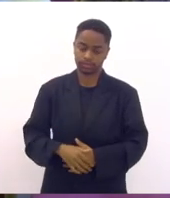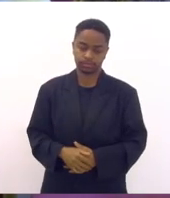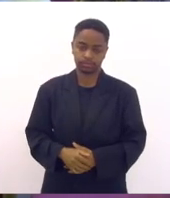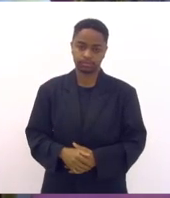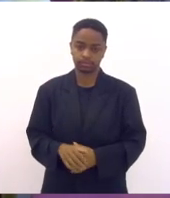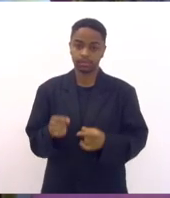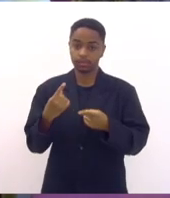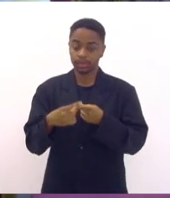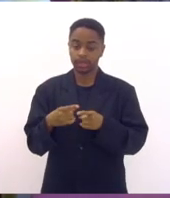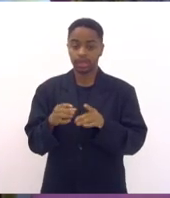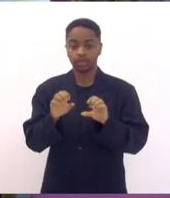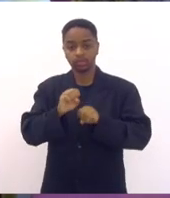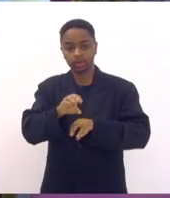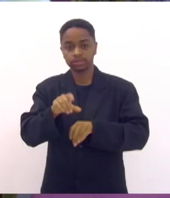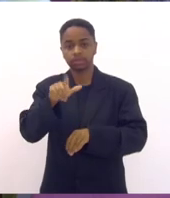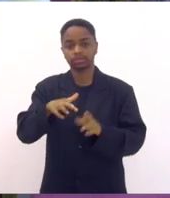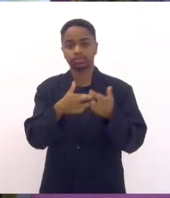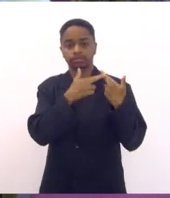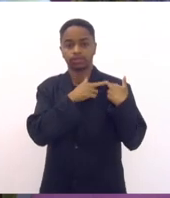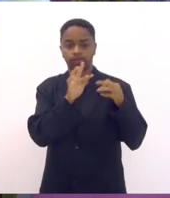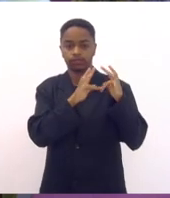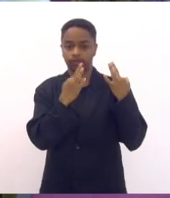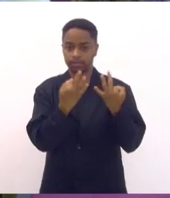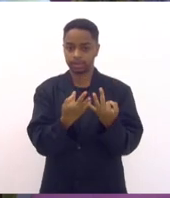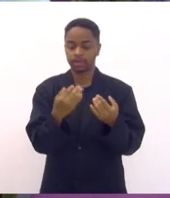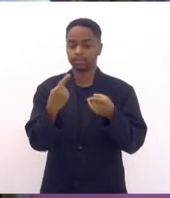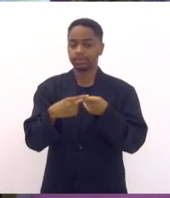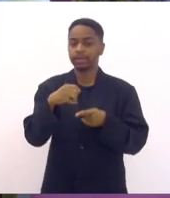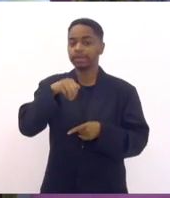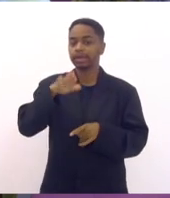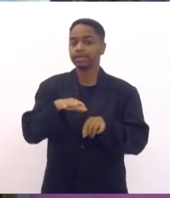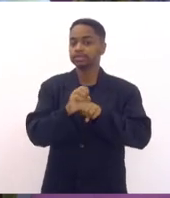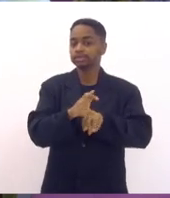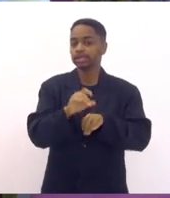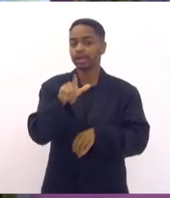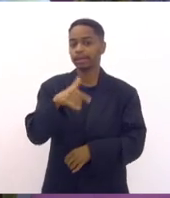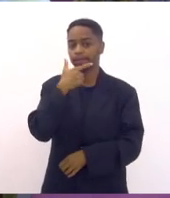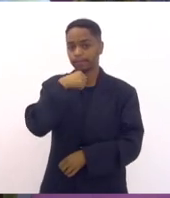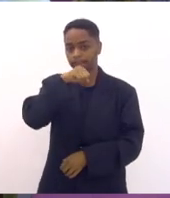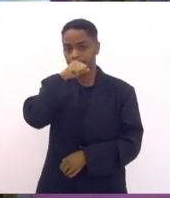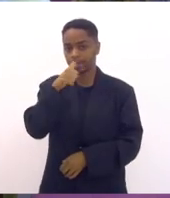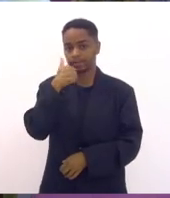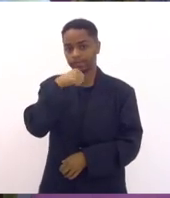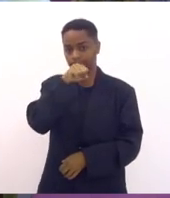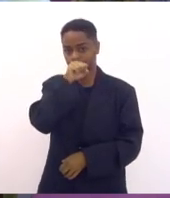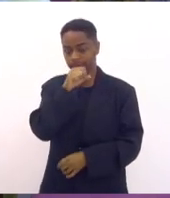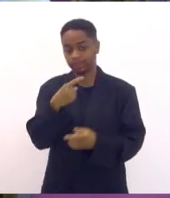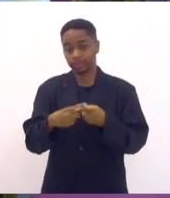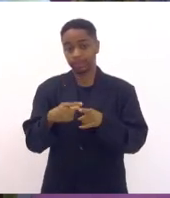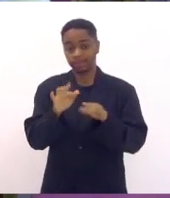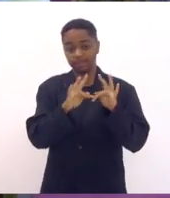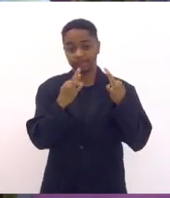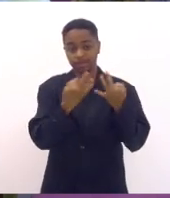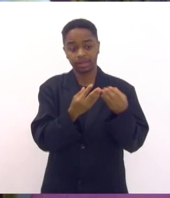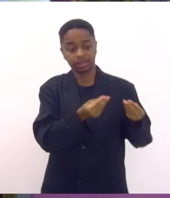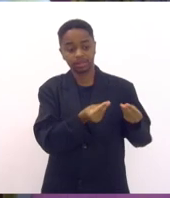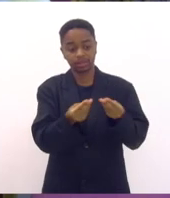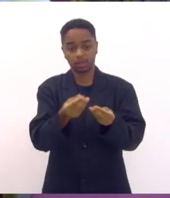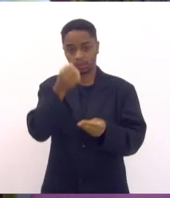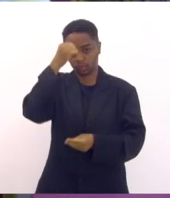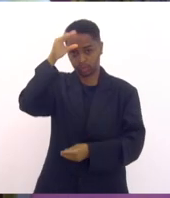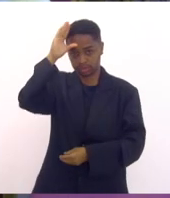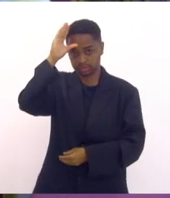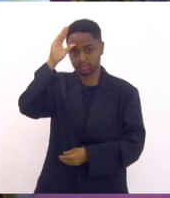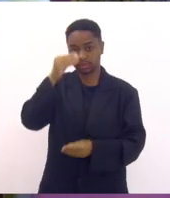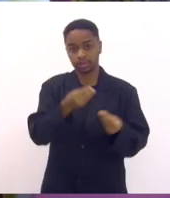educação tem que vind a família quem educa é pai e mãe a família dá o conhecimento